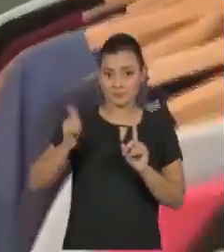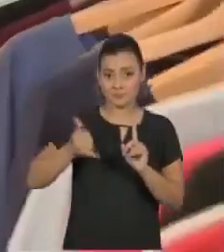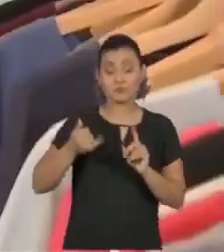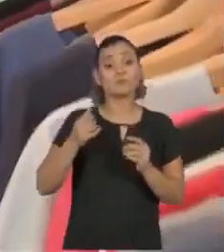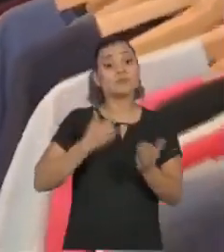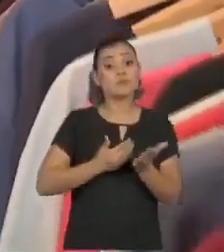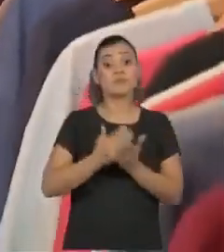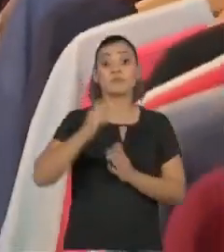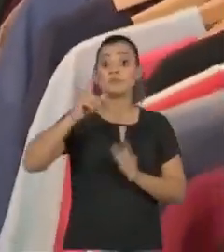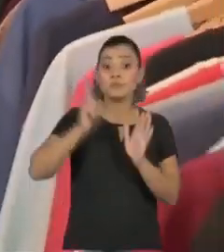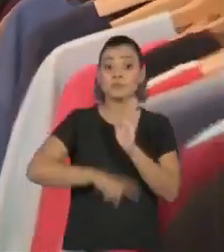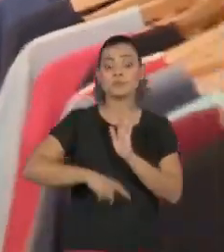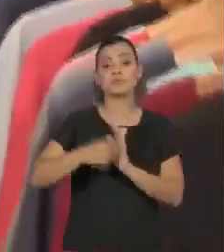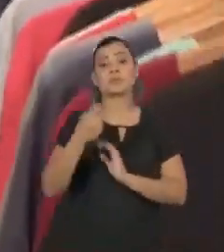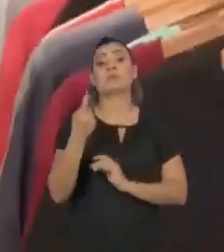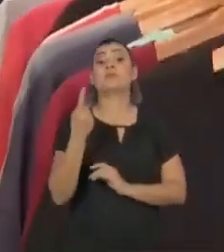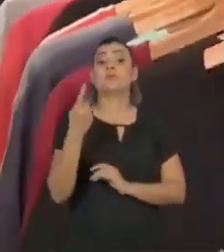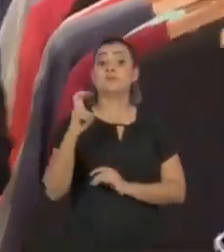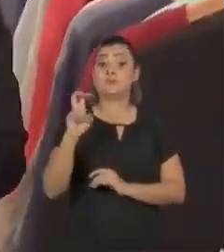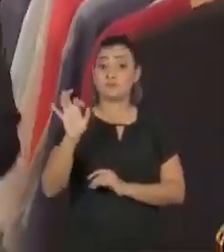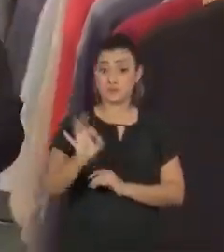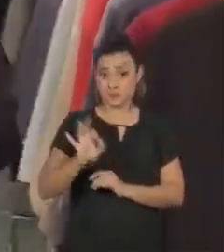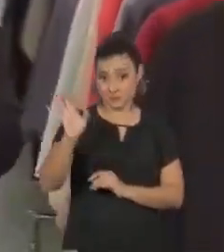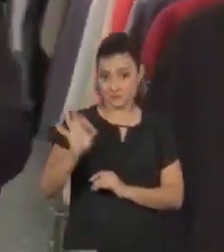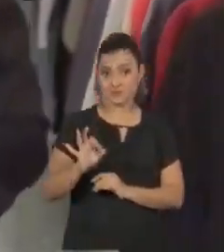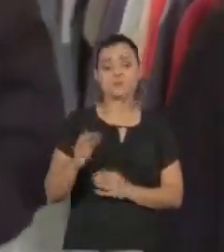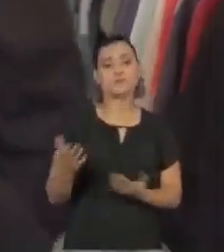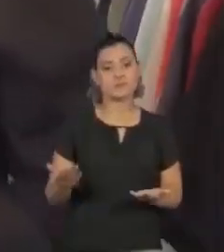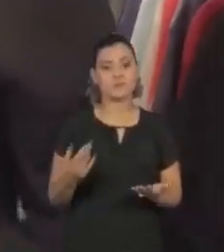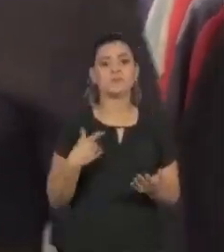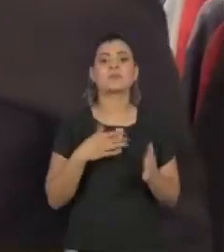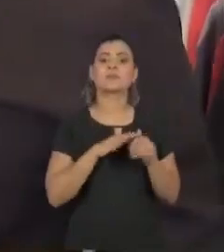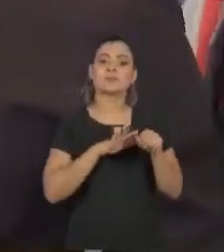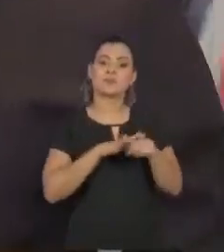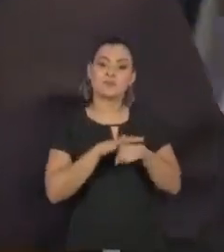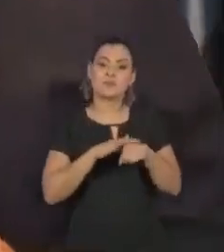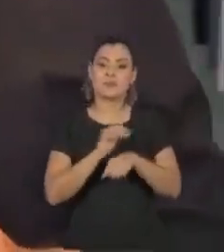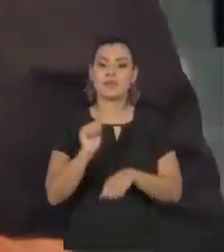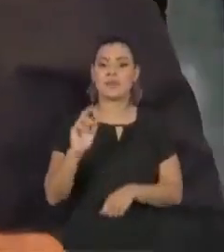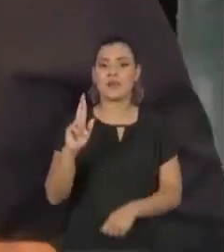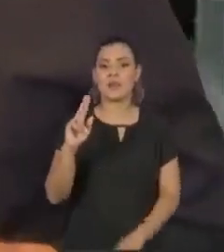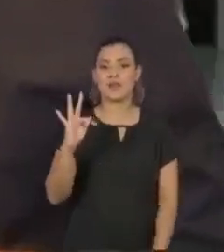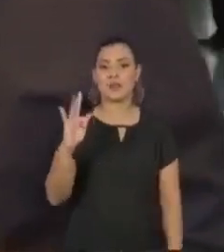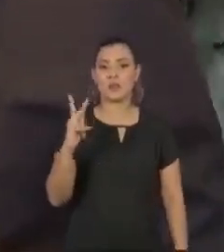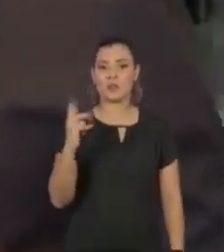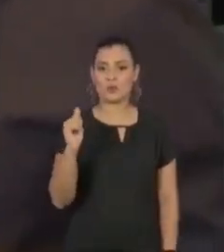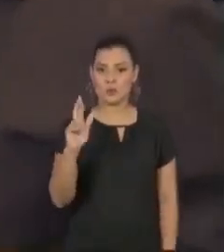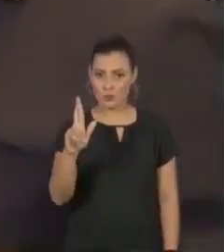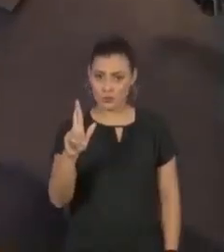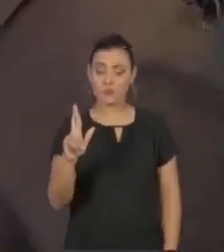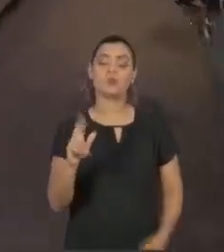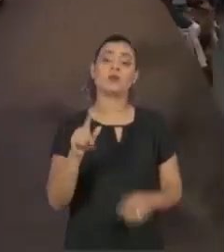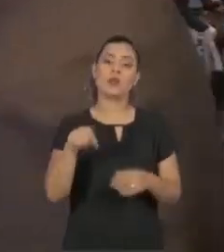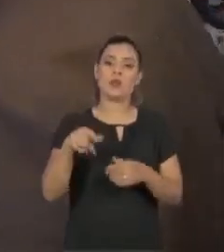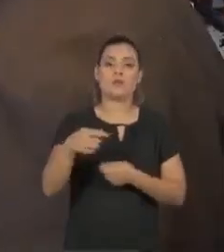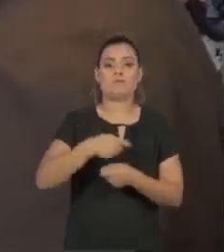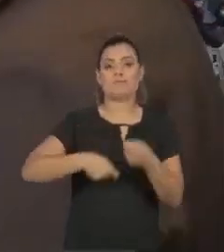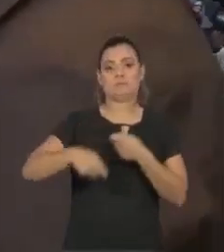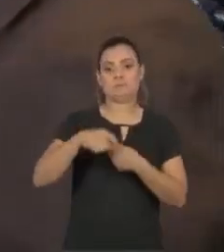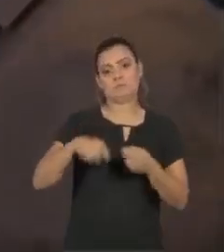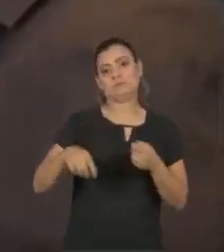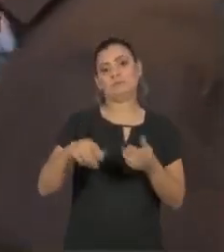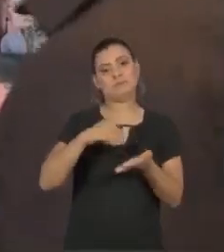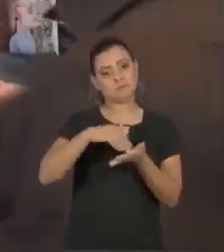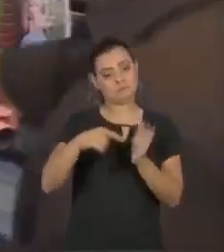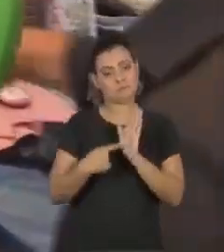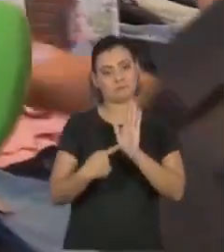15% em relação a um dia comum. Vou conversar aqui com Abdul Haddad, ele que é presidente da Associação Comercial aqui de São Paulo. Muito boa tarde